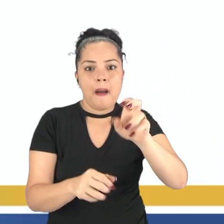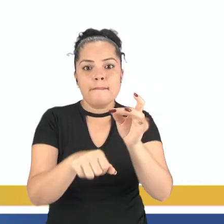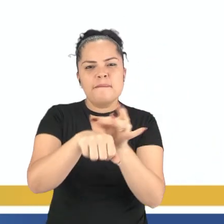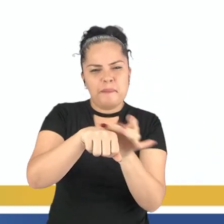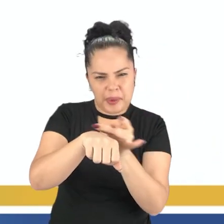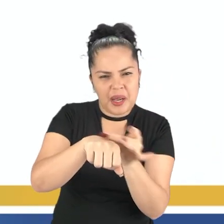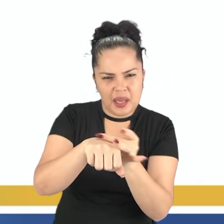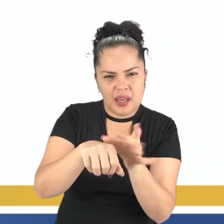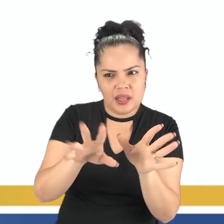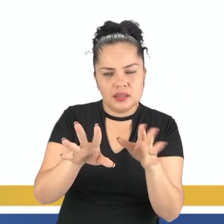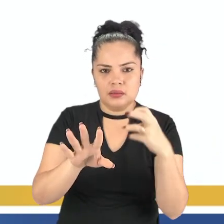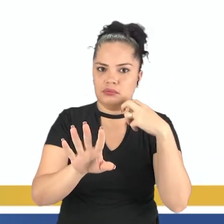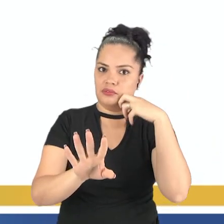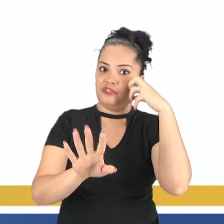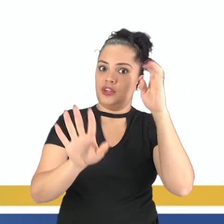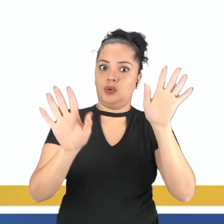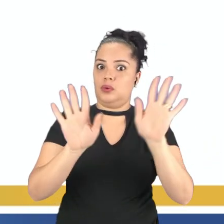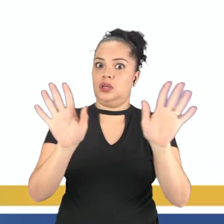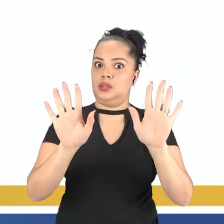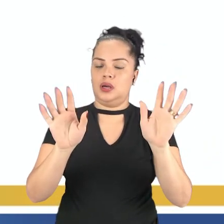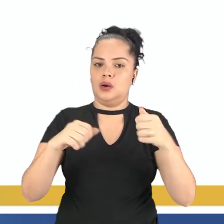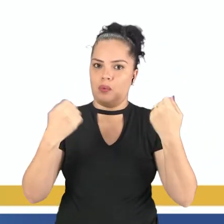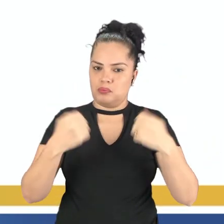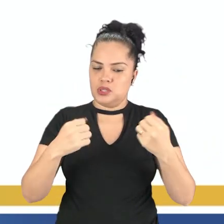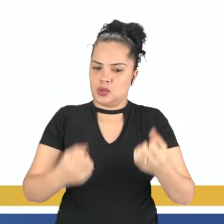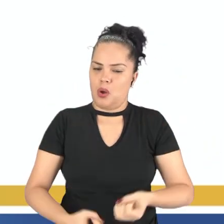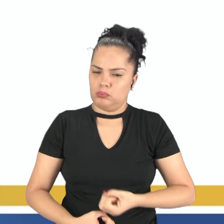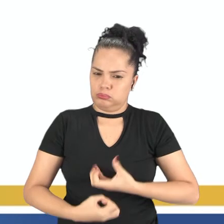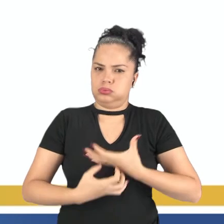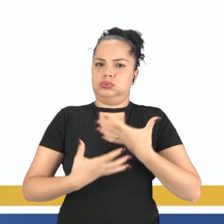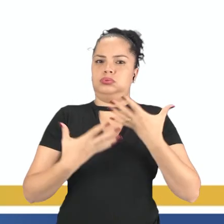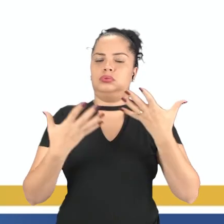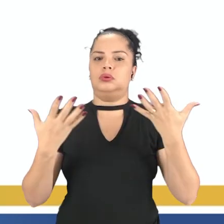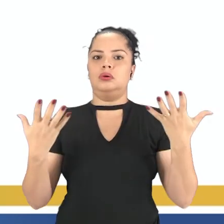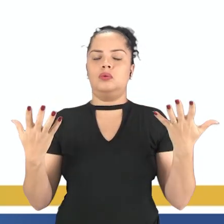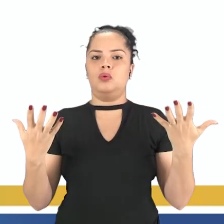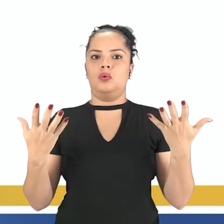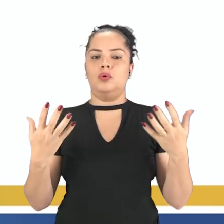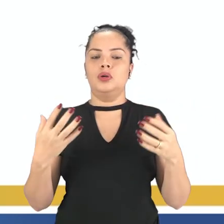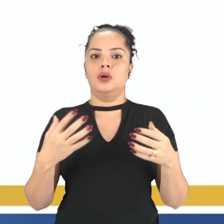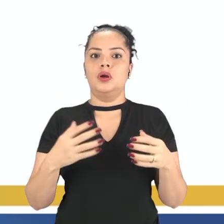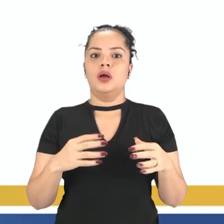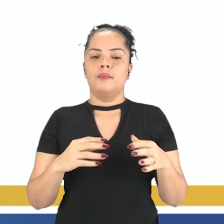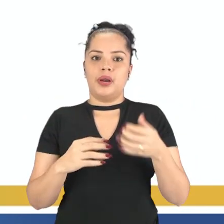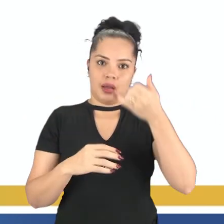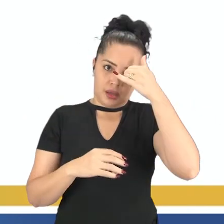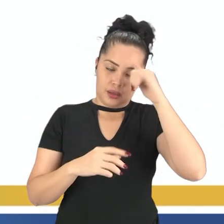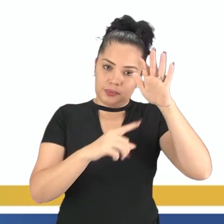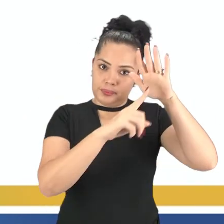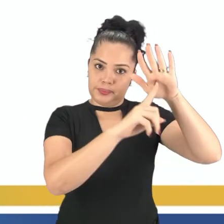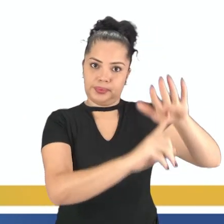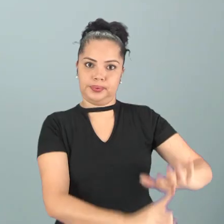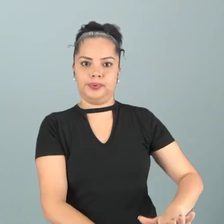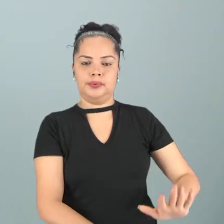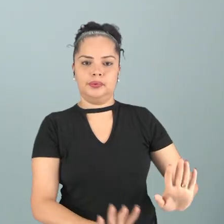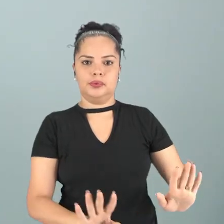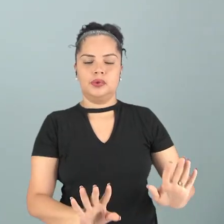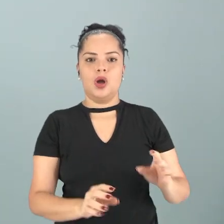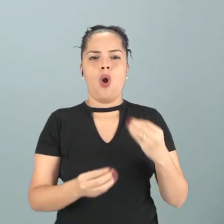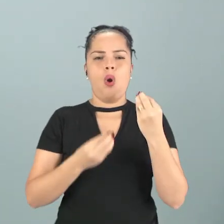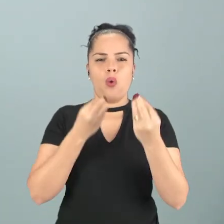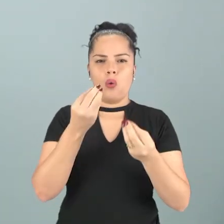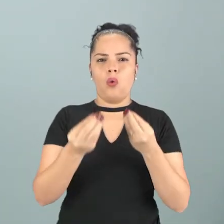contrário, deve ser encarado como motivo de orgulho, o que derruba a necessidade de suavizar as denominações étnicas